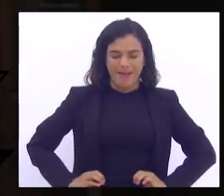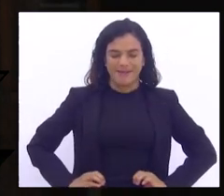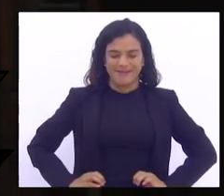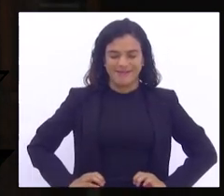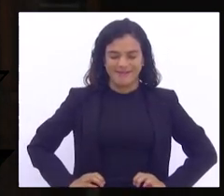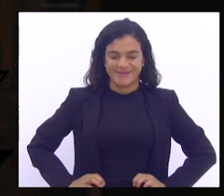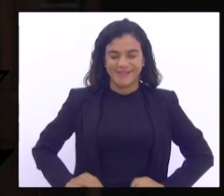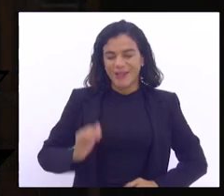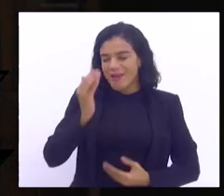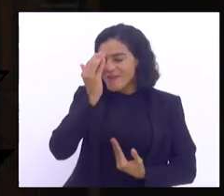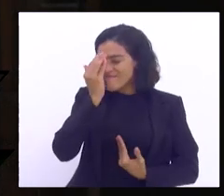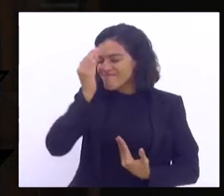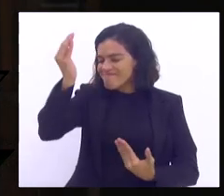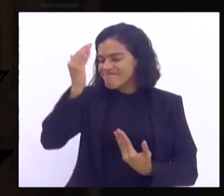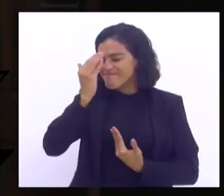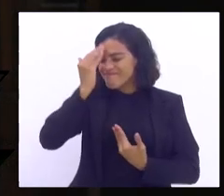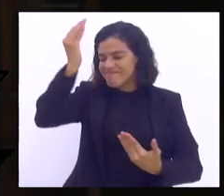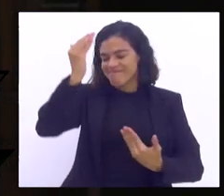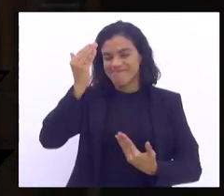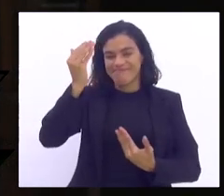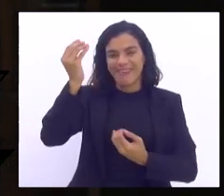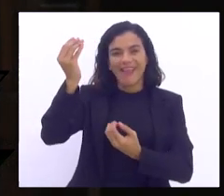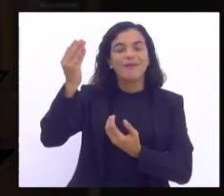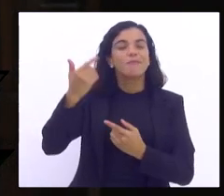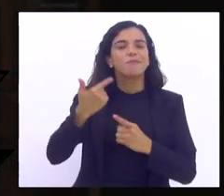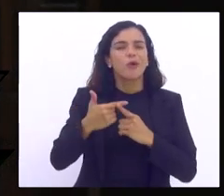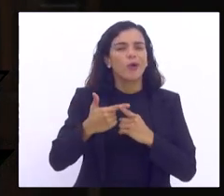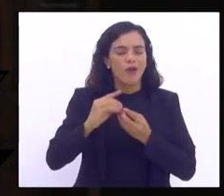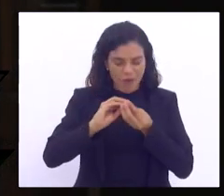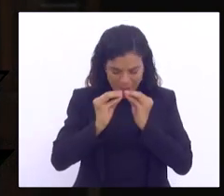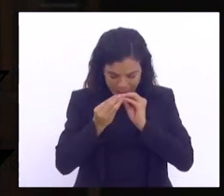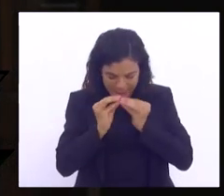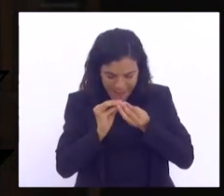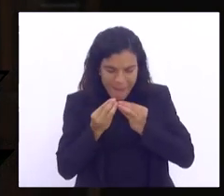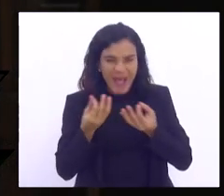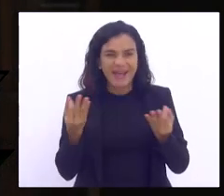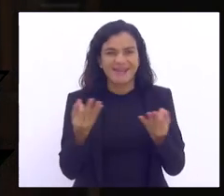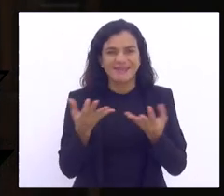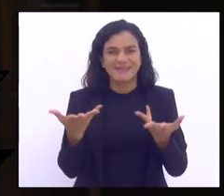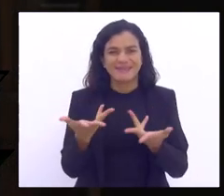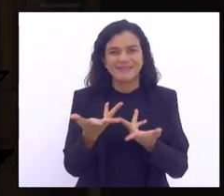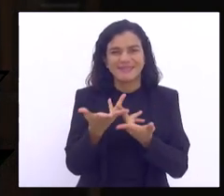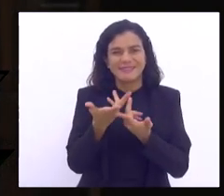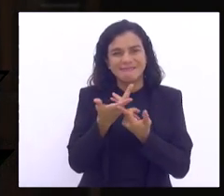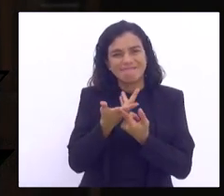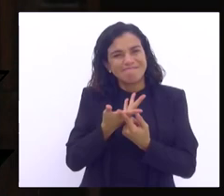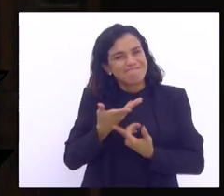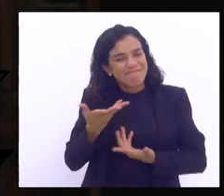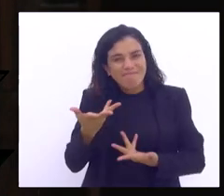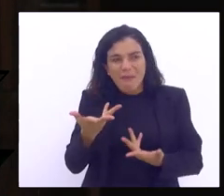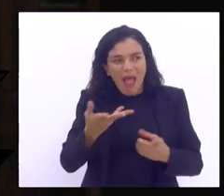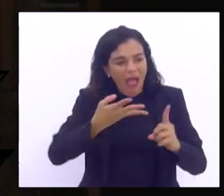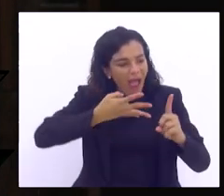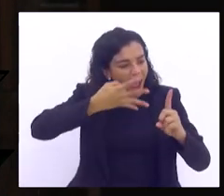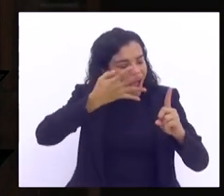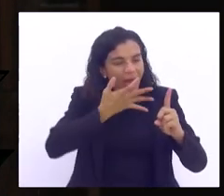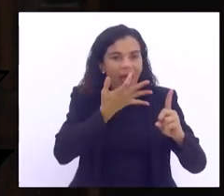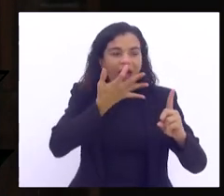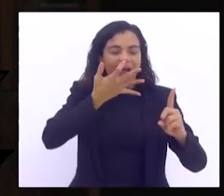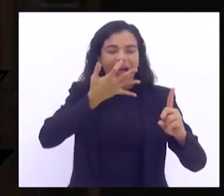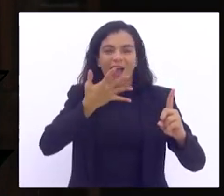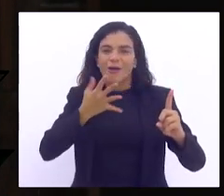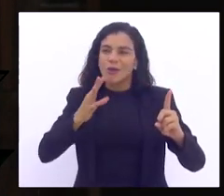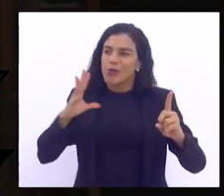te dou graças porque eu fui plasmado de modo maravilhoso. Admiráveis são as tuas obras. Minha